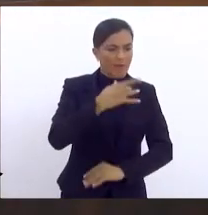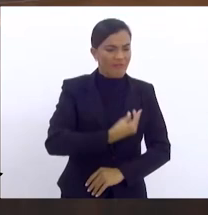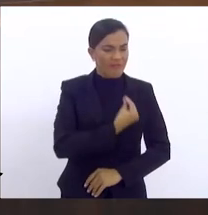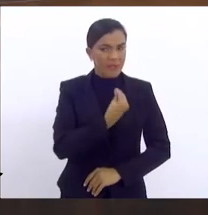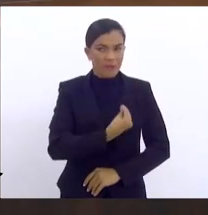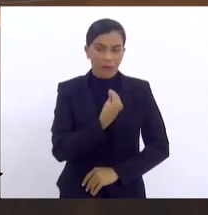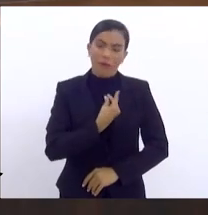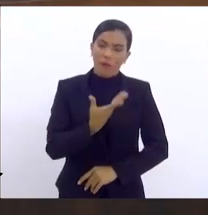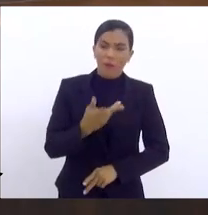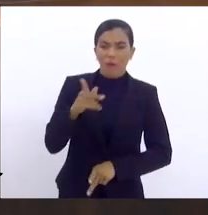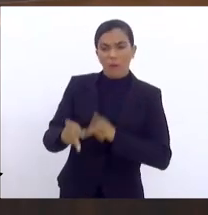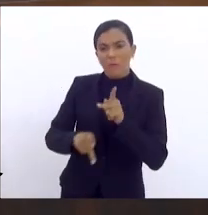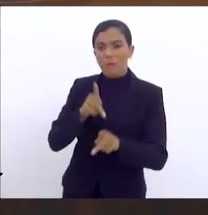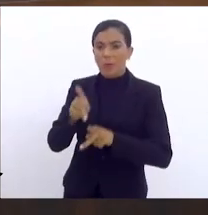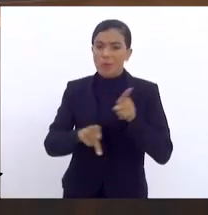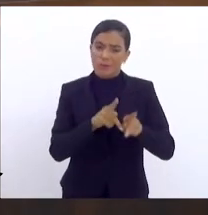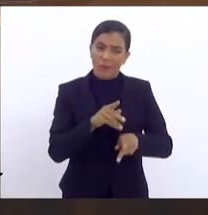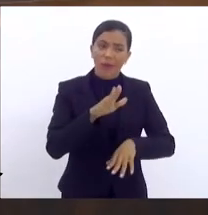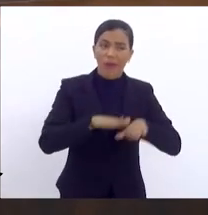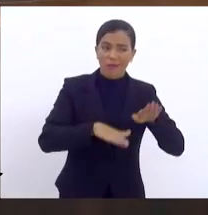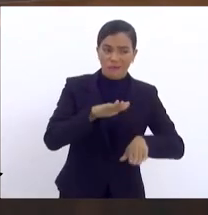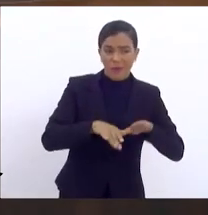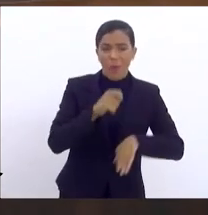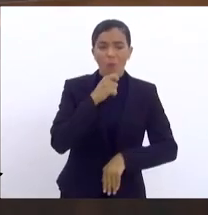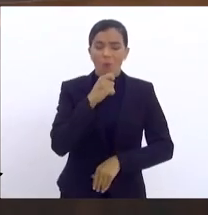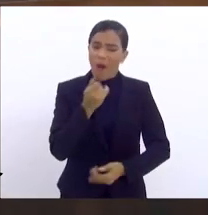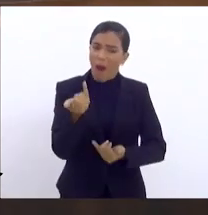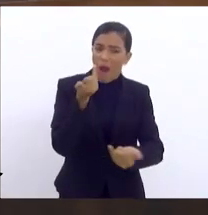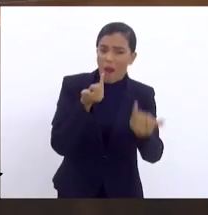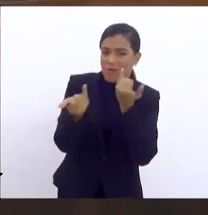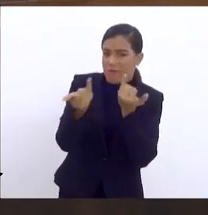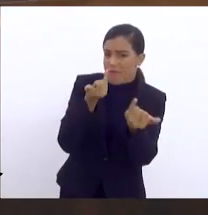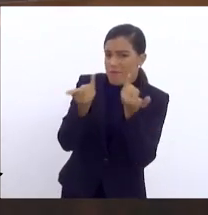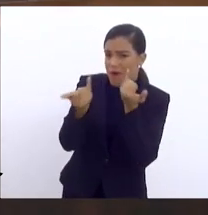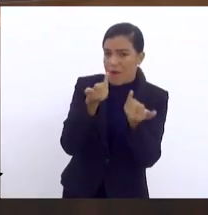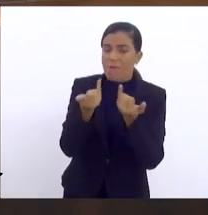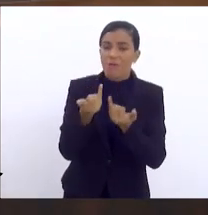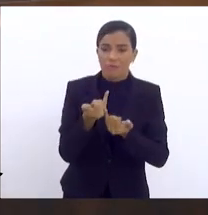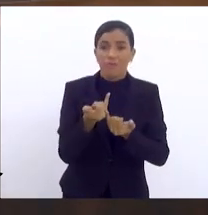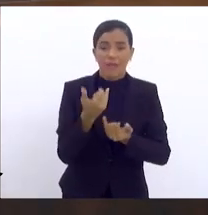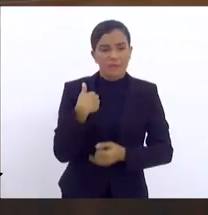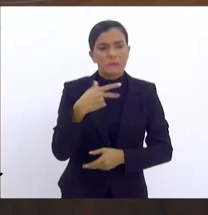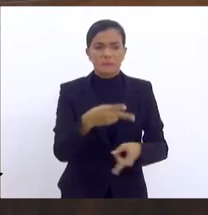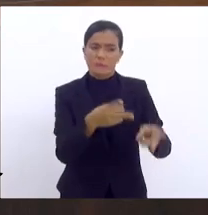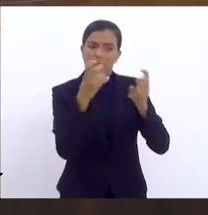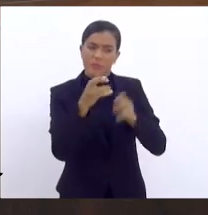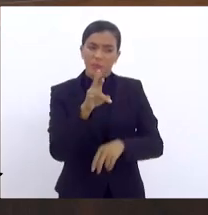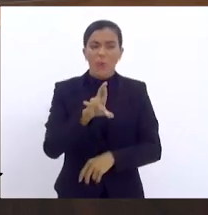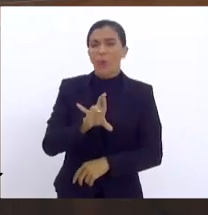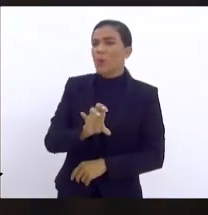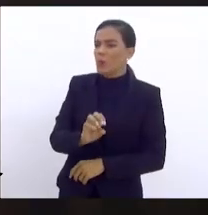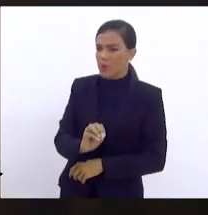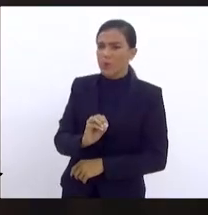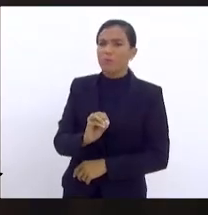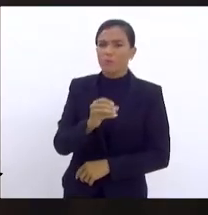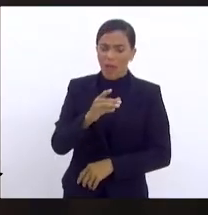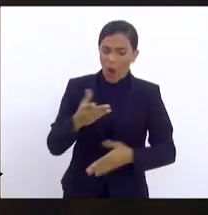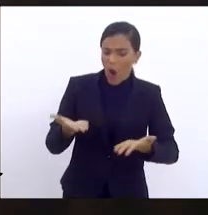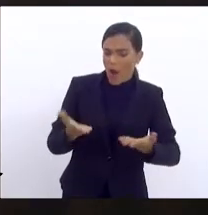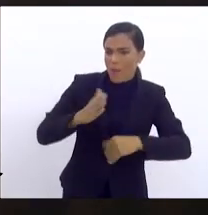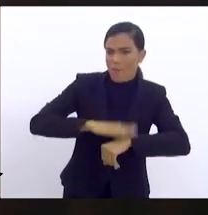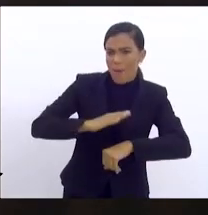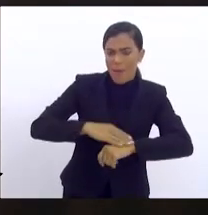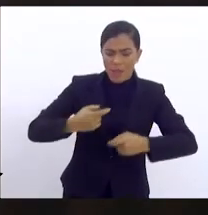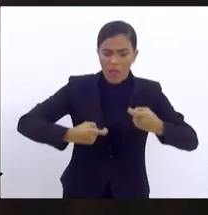Dados que a população muitas vezes não tem acesso Dino ela não tem acesso a gente percebe aí que o Rio de Janeiro Rio de Janeiro vive esse momento de guerra